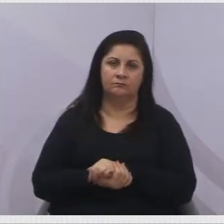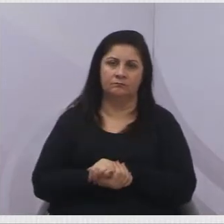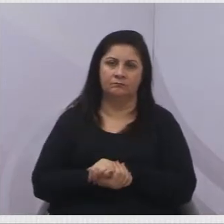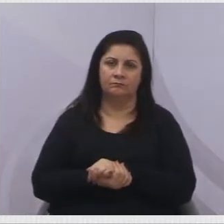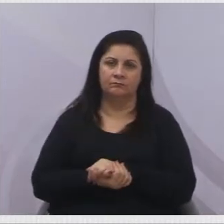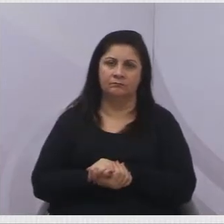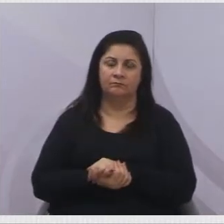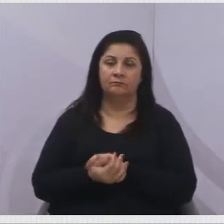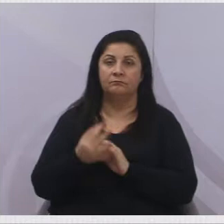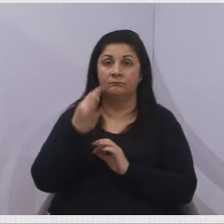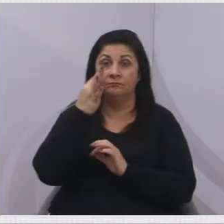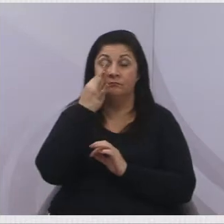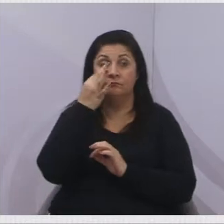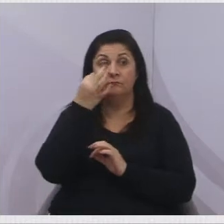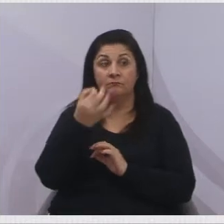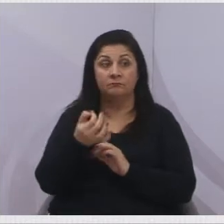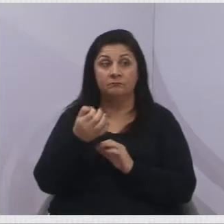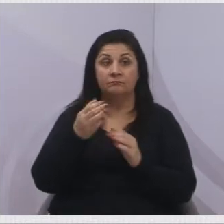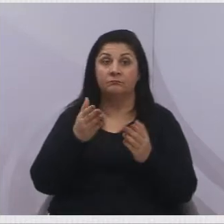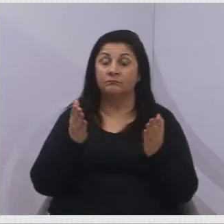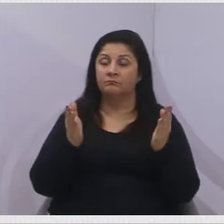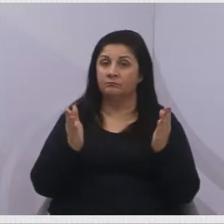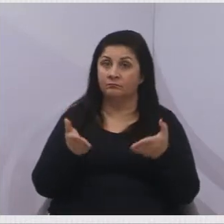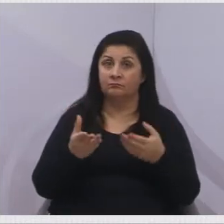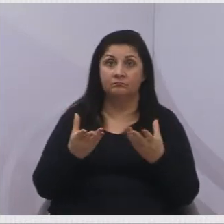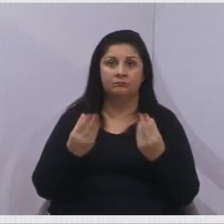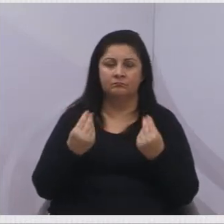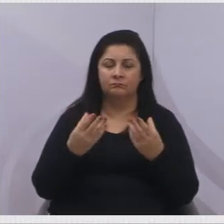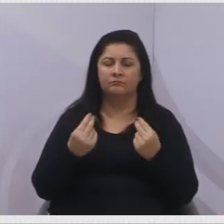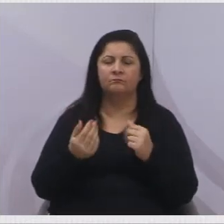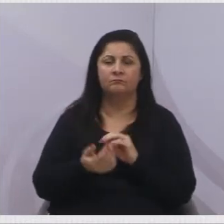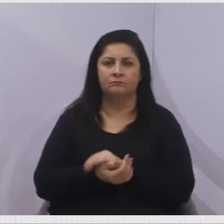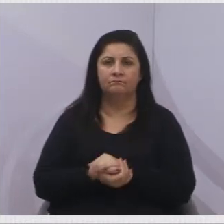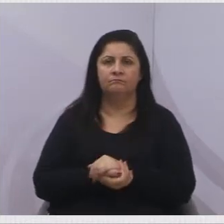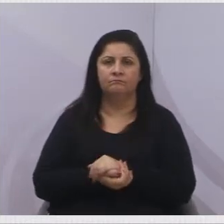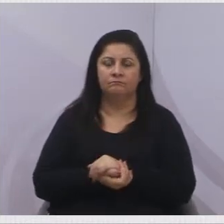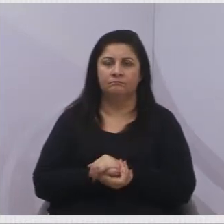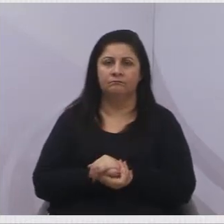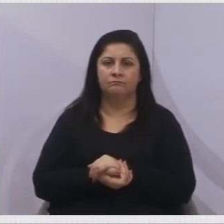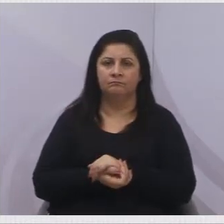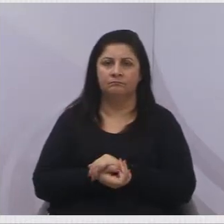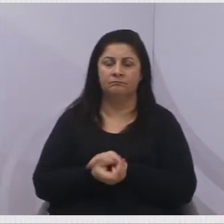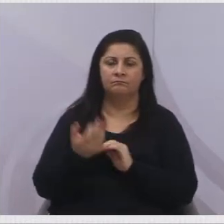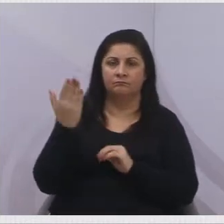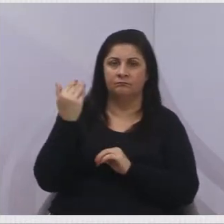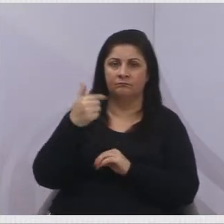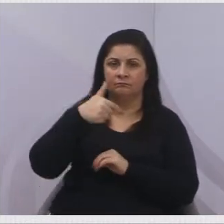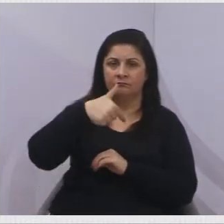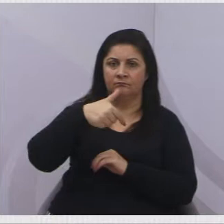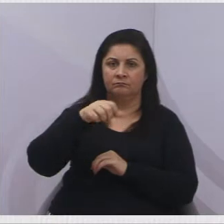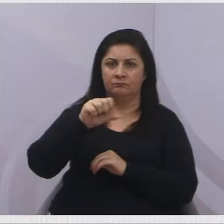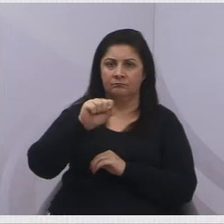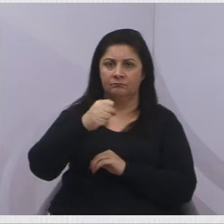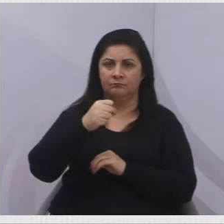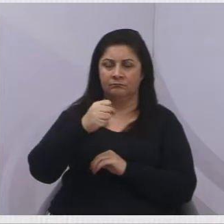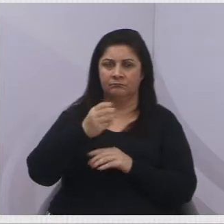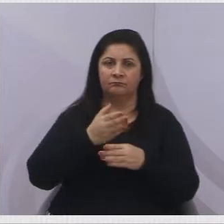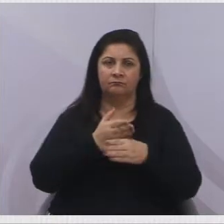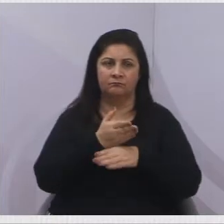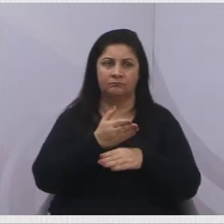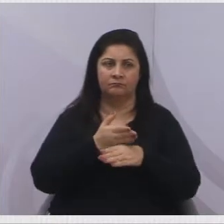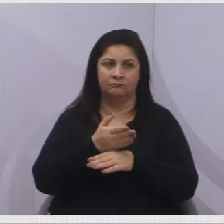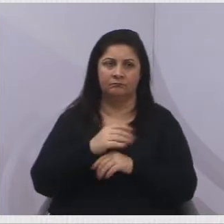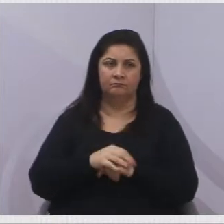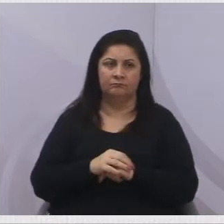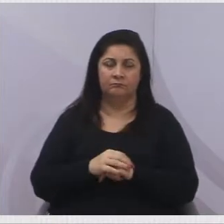atenção especializada deu um salto muito expressivo, de 78 atendimentos em 2020, porque é